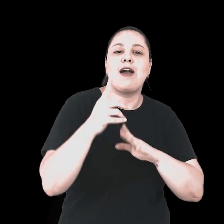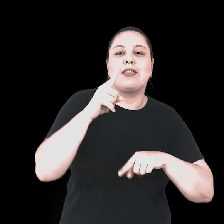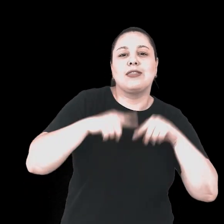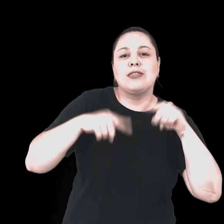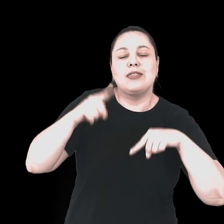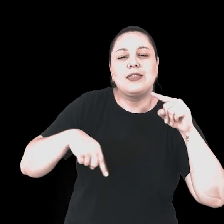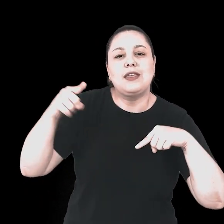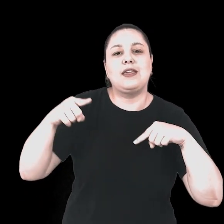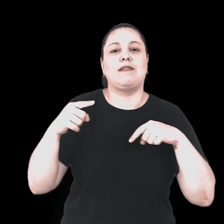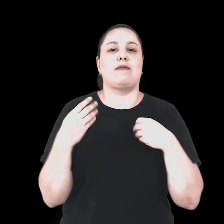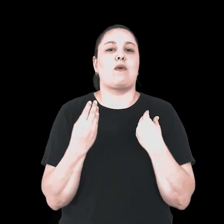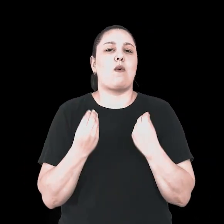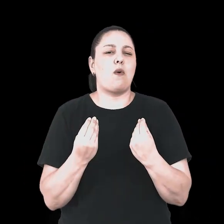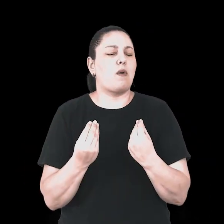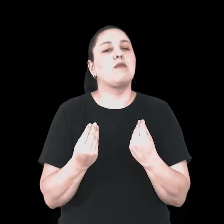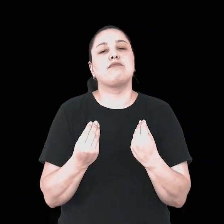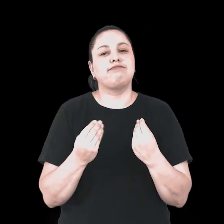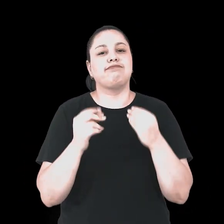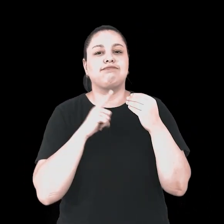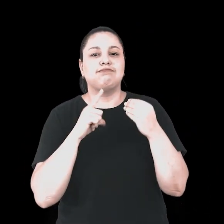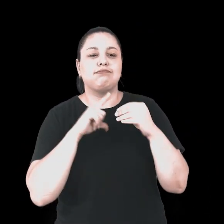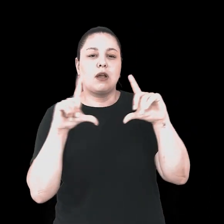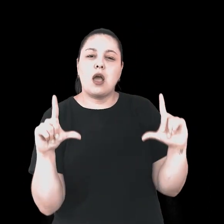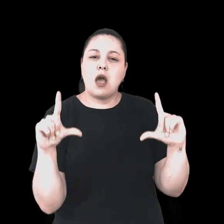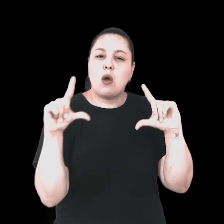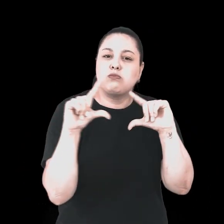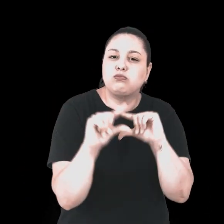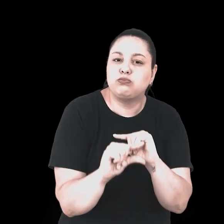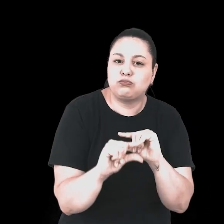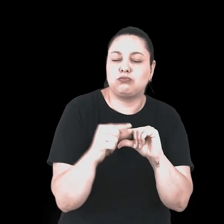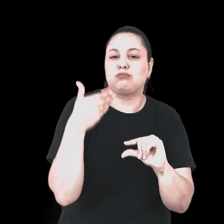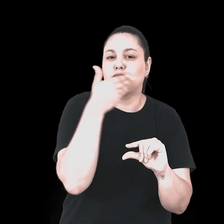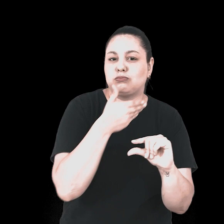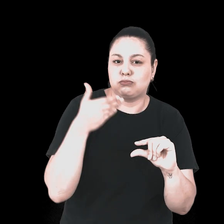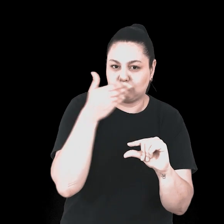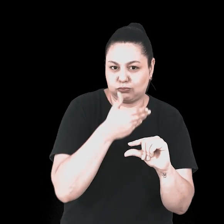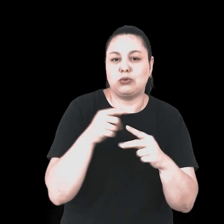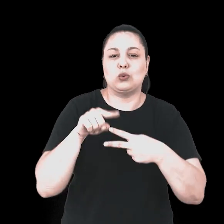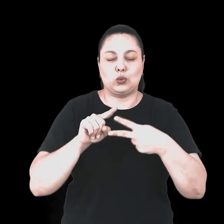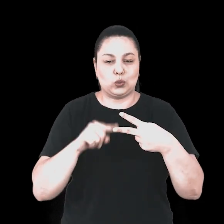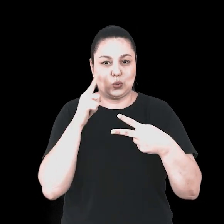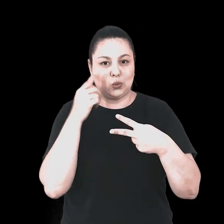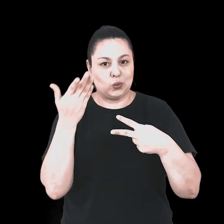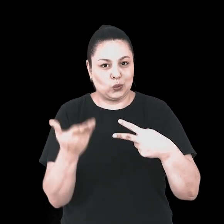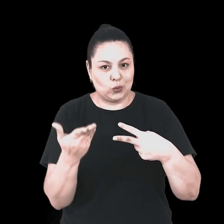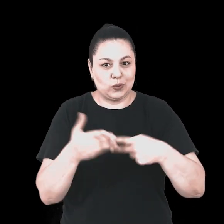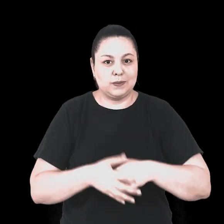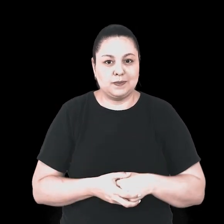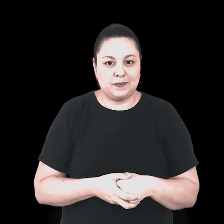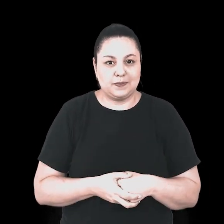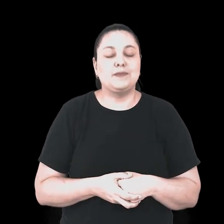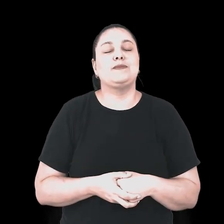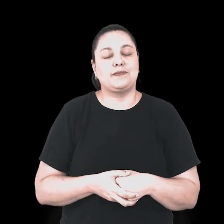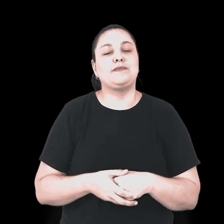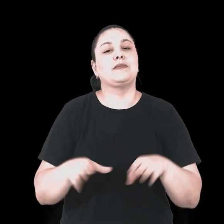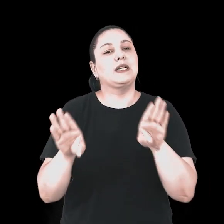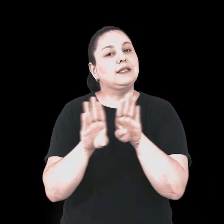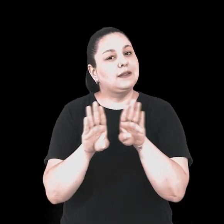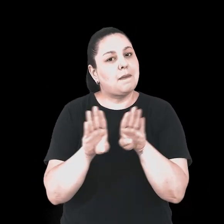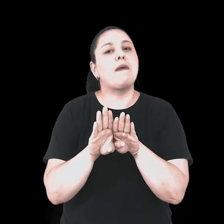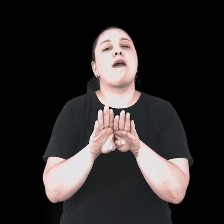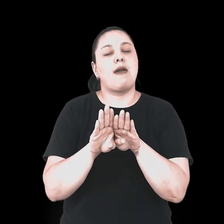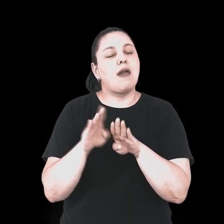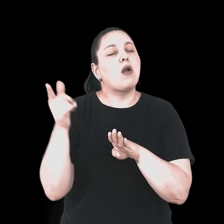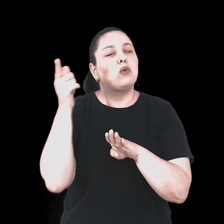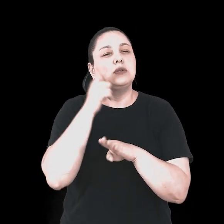níveis, reduzindo a produção hepática de glicose via gliconeogênese e glicogenólise e aumentando a